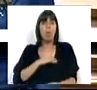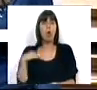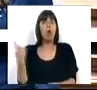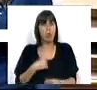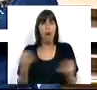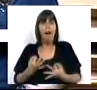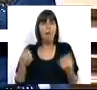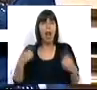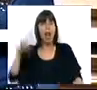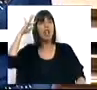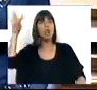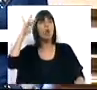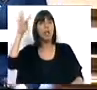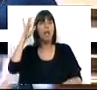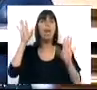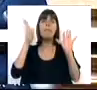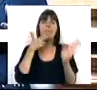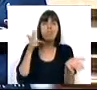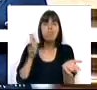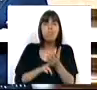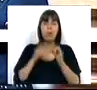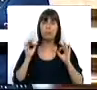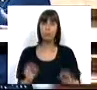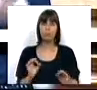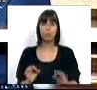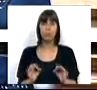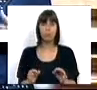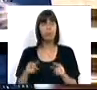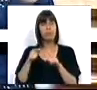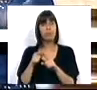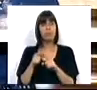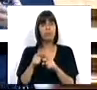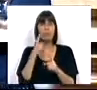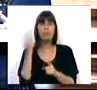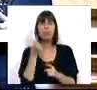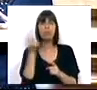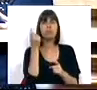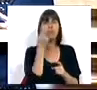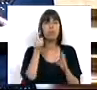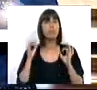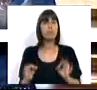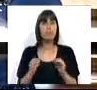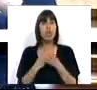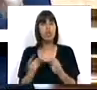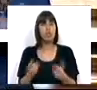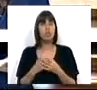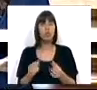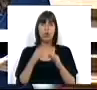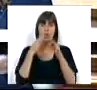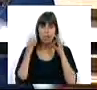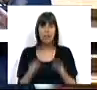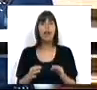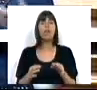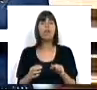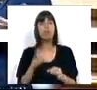todos temos, teoricamente, mas quando passamos à busca das soluções